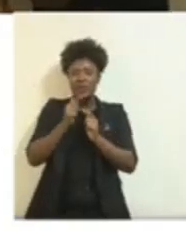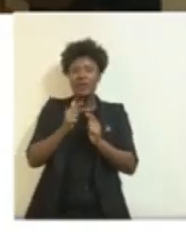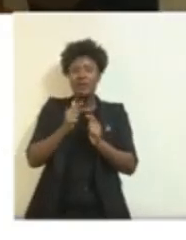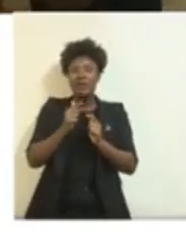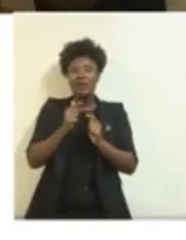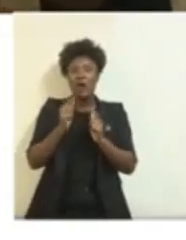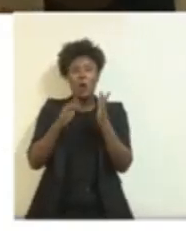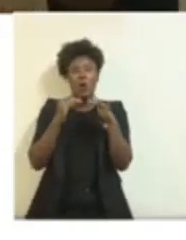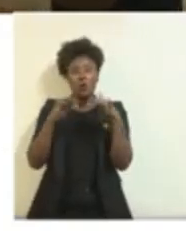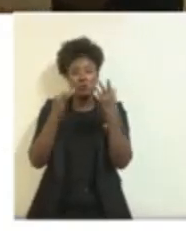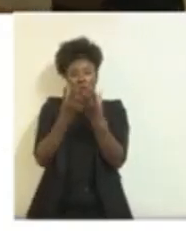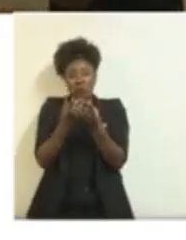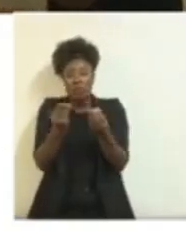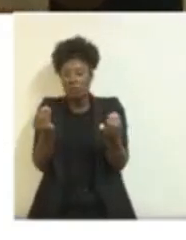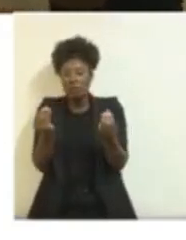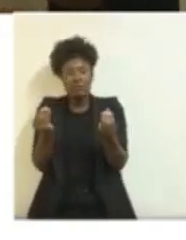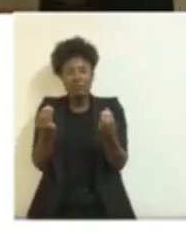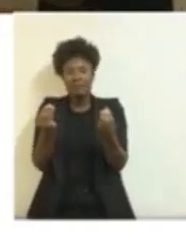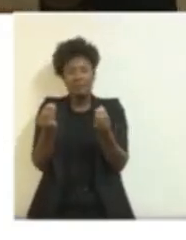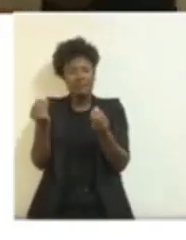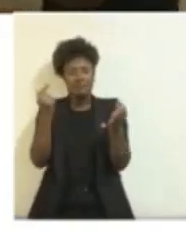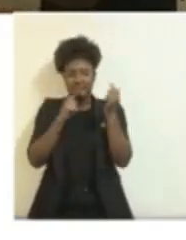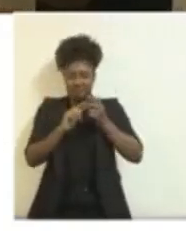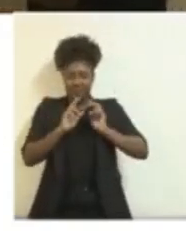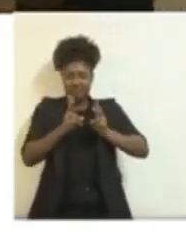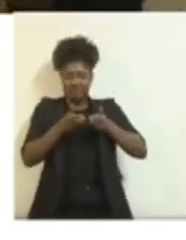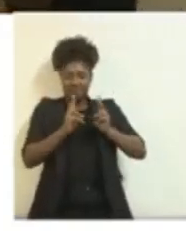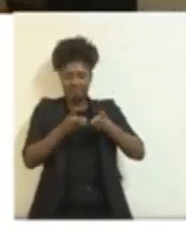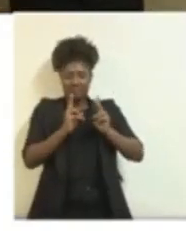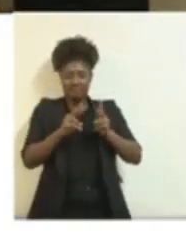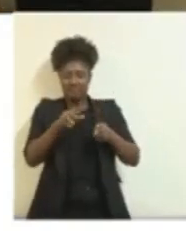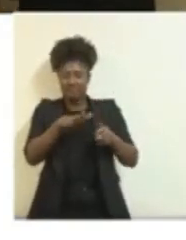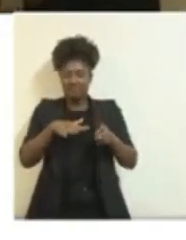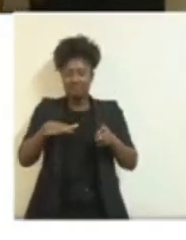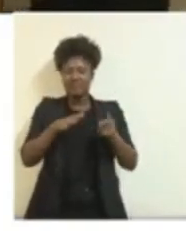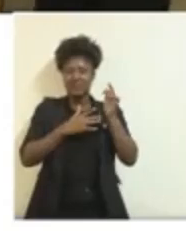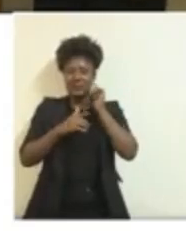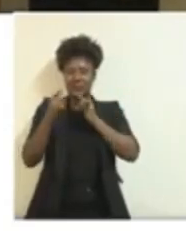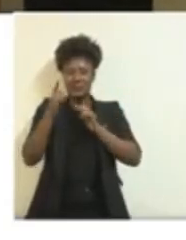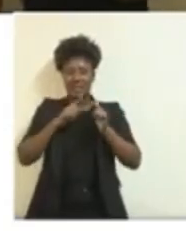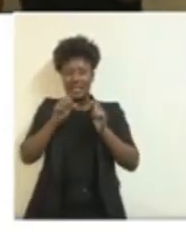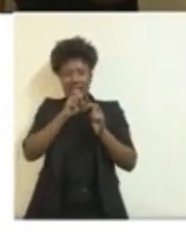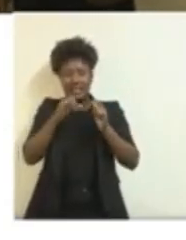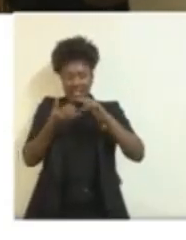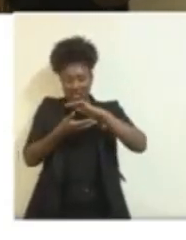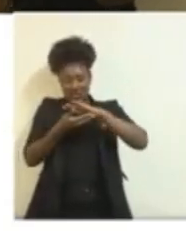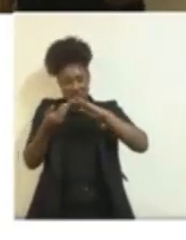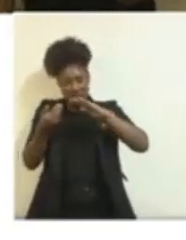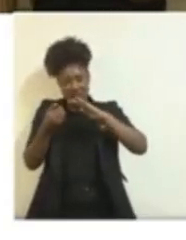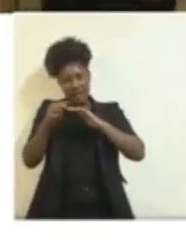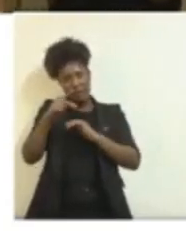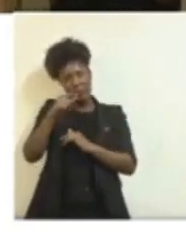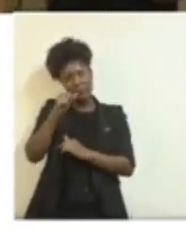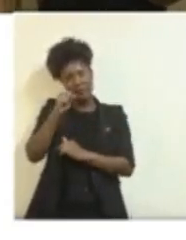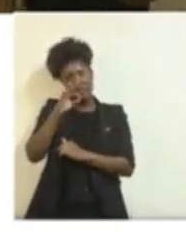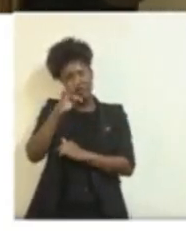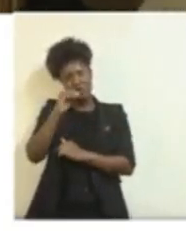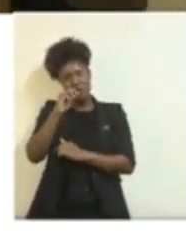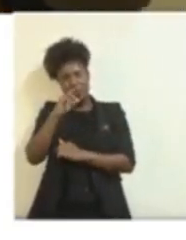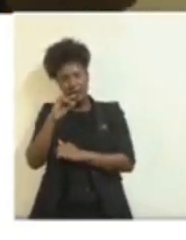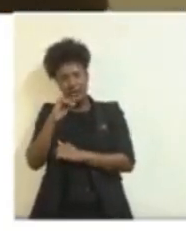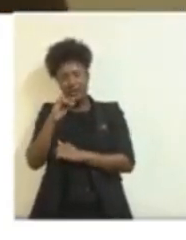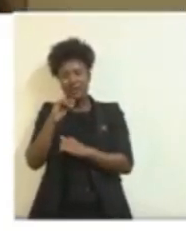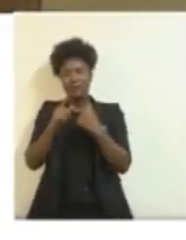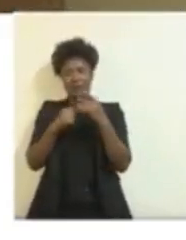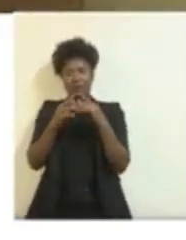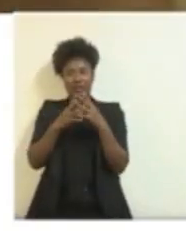não desaparecem sob o uso pastoril. Ao contrário, elas são mantidas sob o uso pastoril. Se nós removemos o uso pastoril, elas desaparecem. E quando o gado